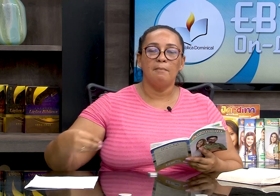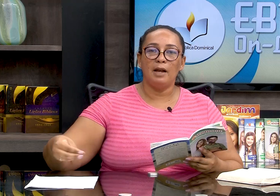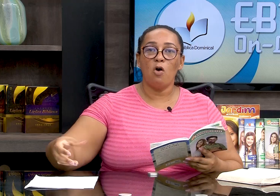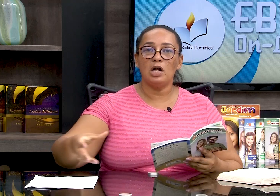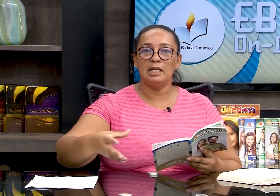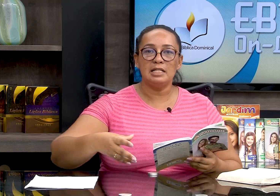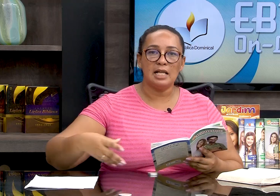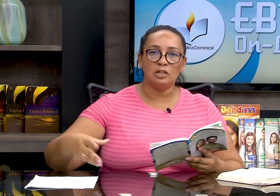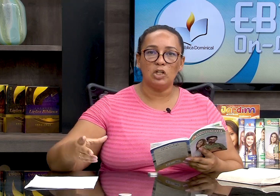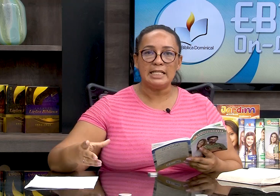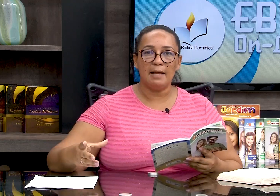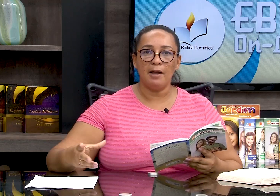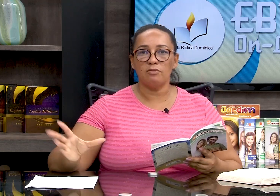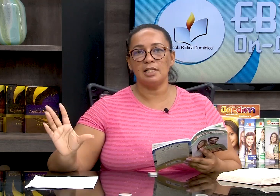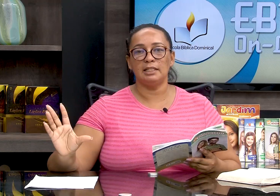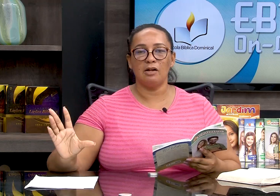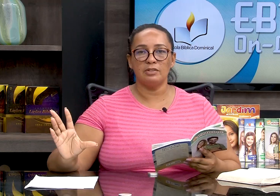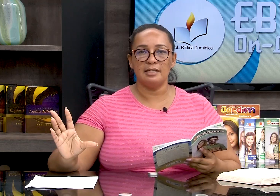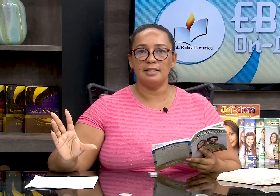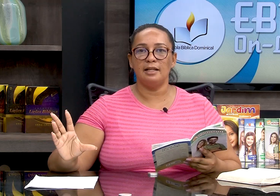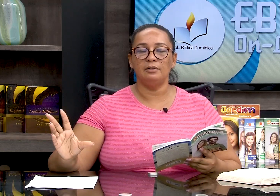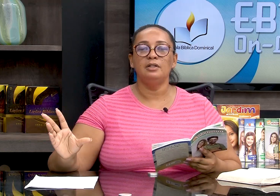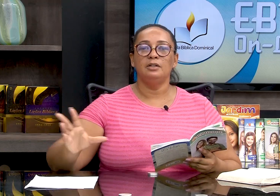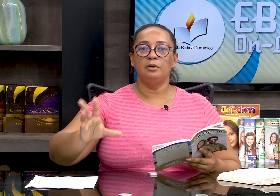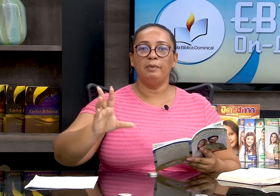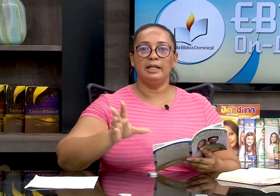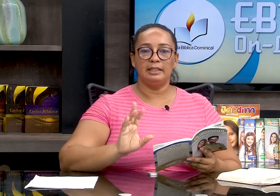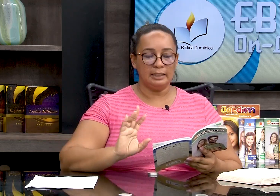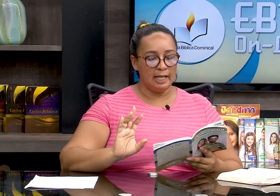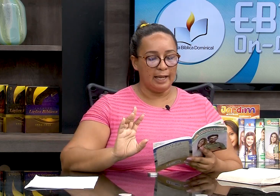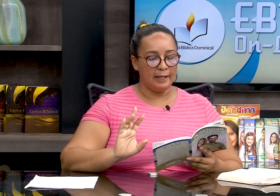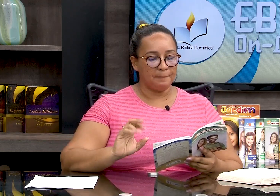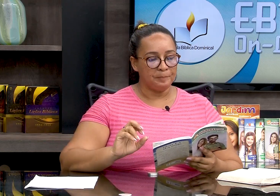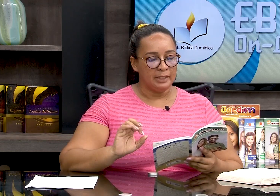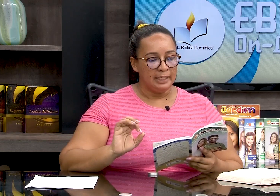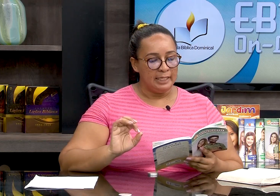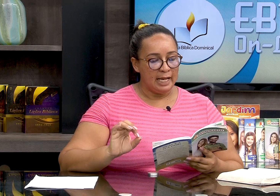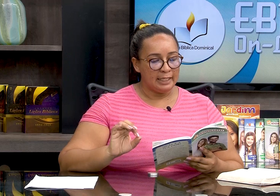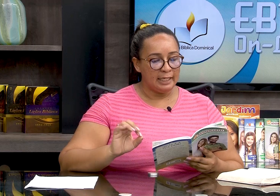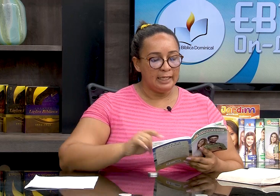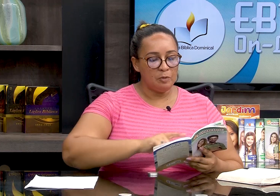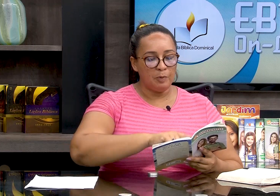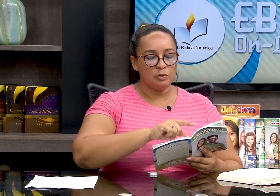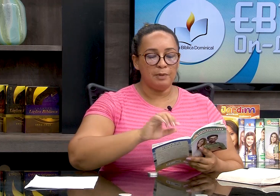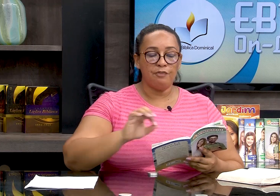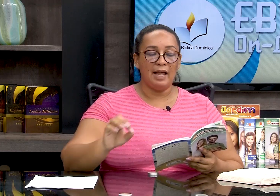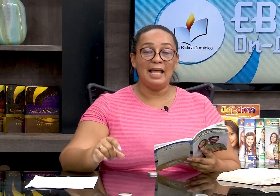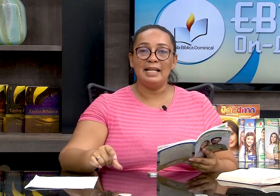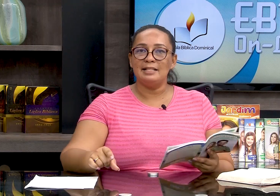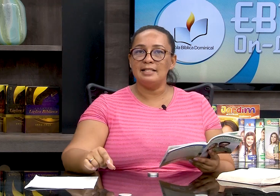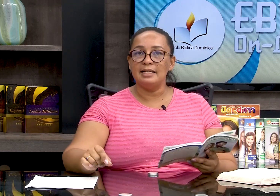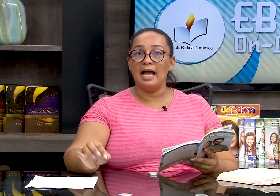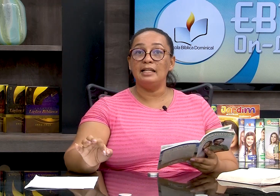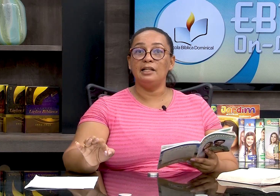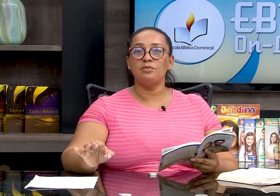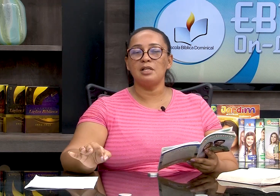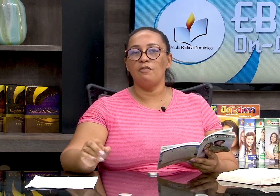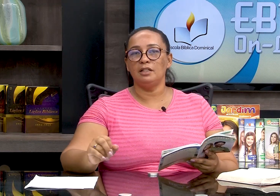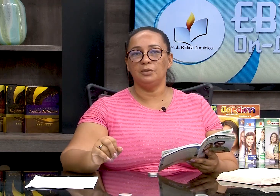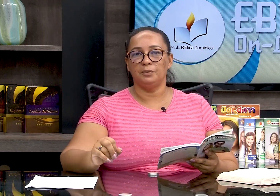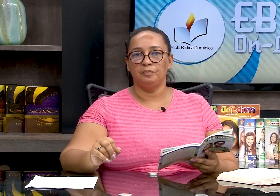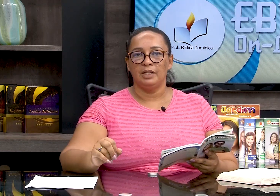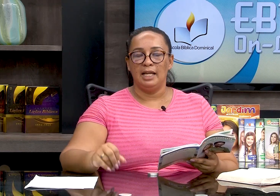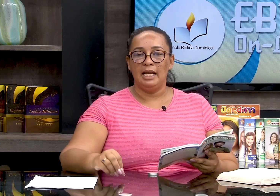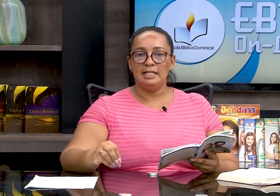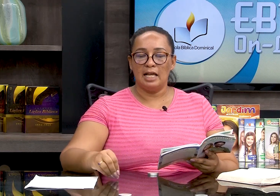alguém para organizar toda essa bagunça que tá acontecendo no planeta terra e aqui no ponto b falar necessidade de